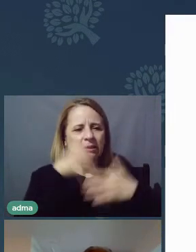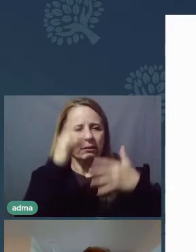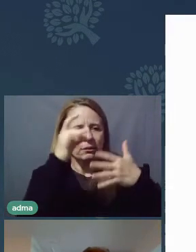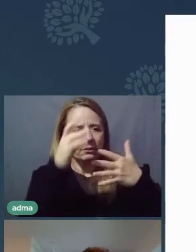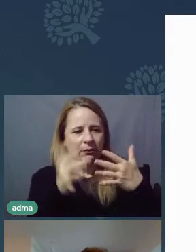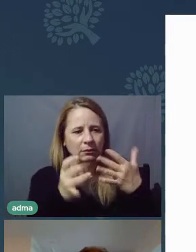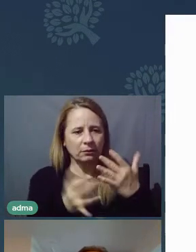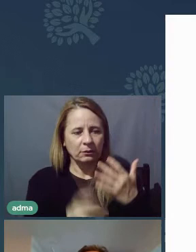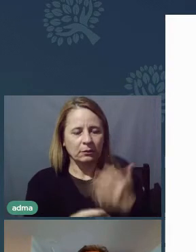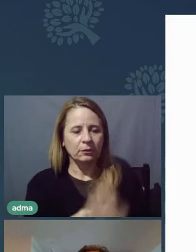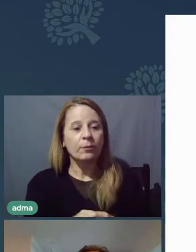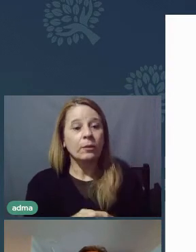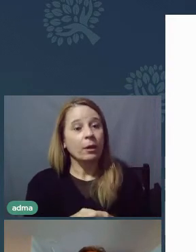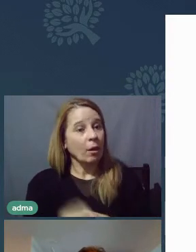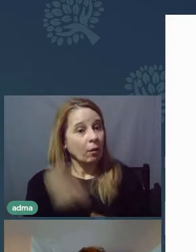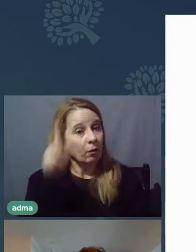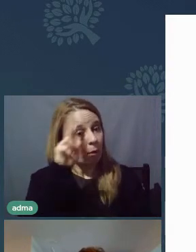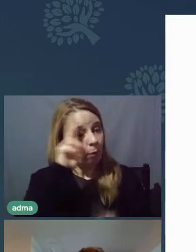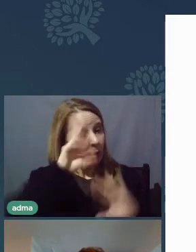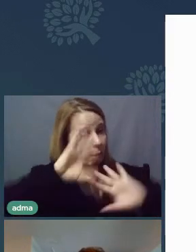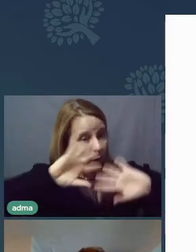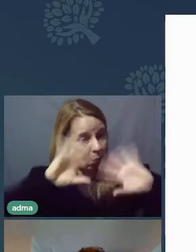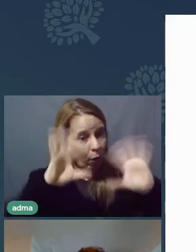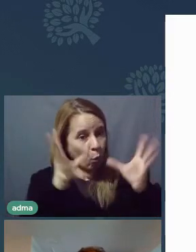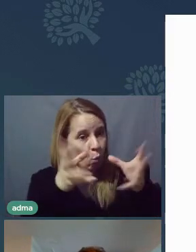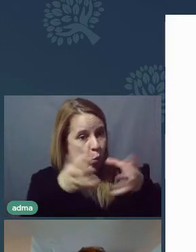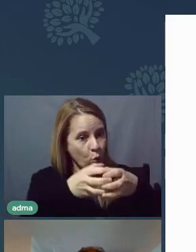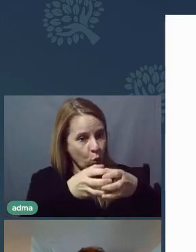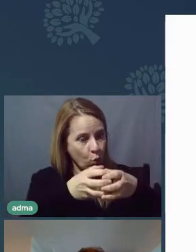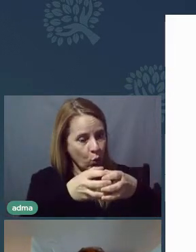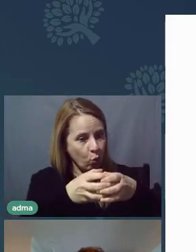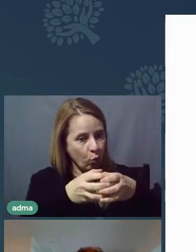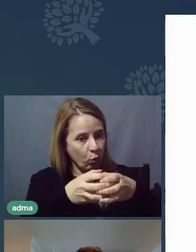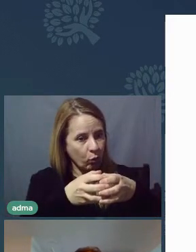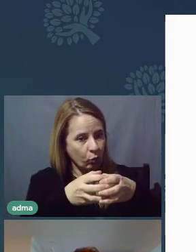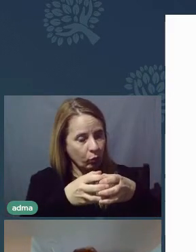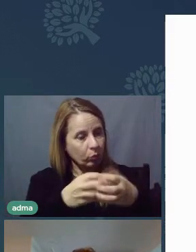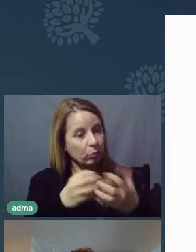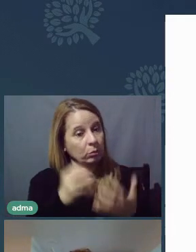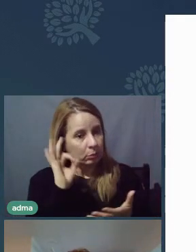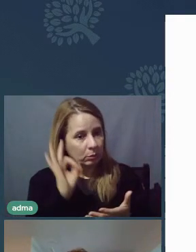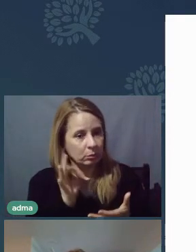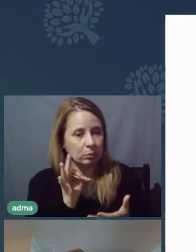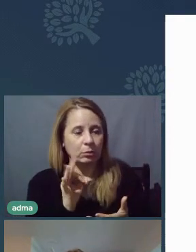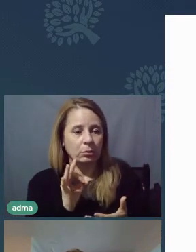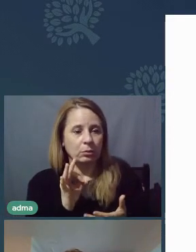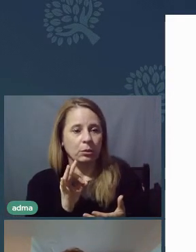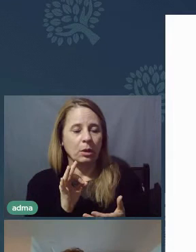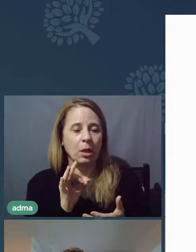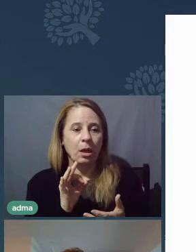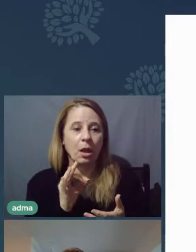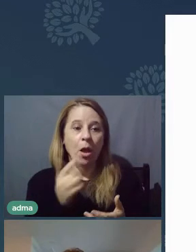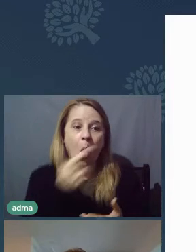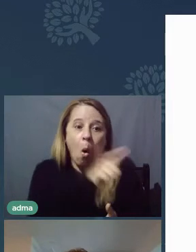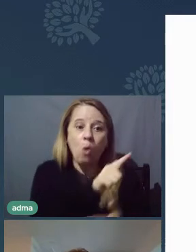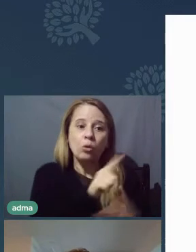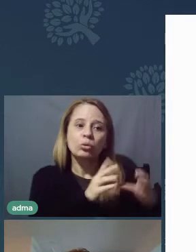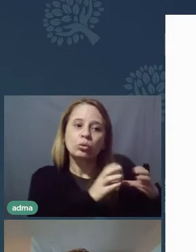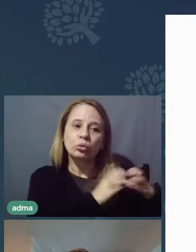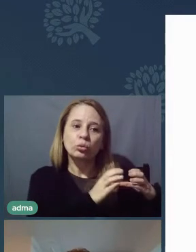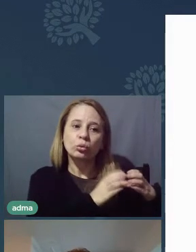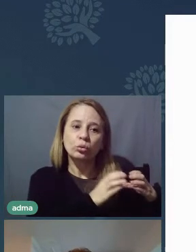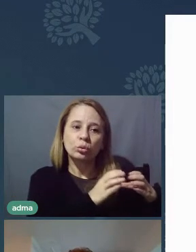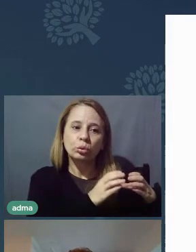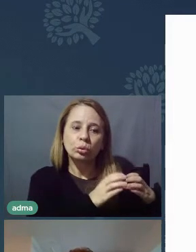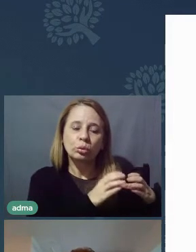de lembrar que isso aqui é um grupo, né? Obviamente que, mesmo nesse outro grupo que eu falei anteriormente,